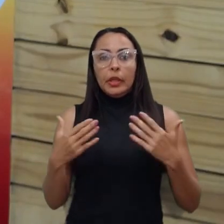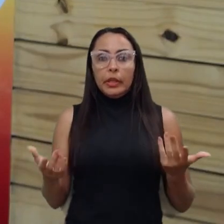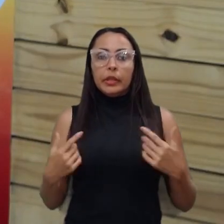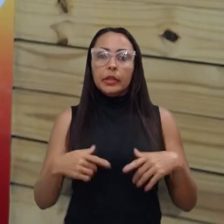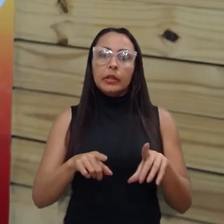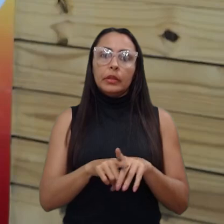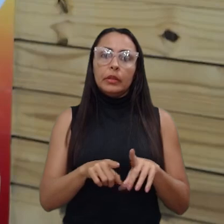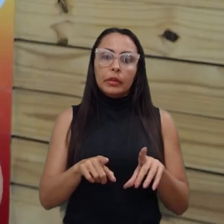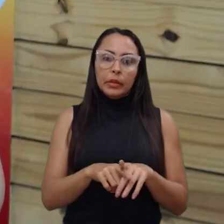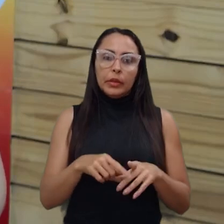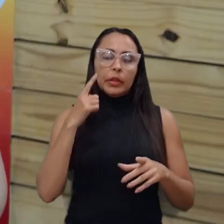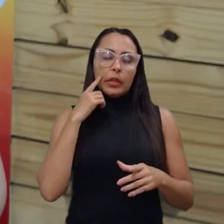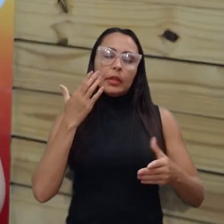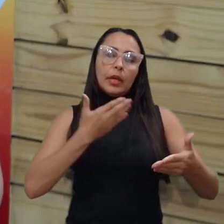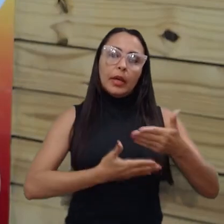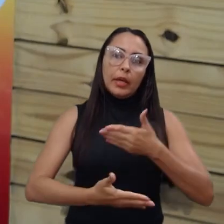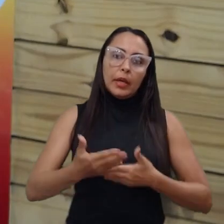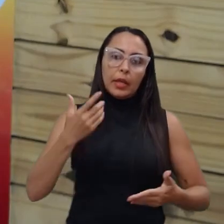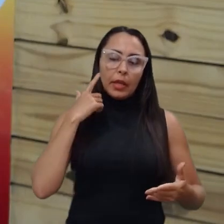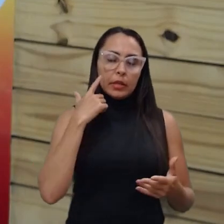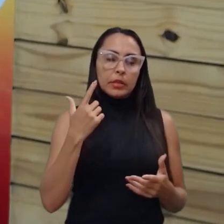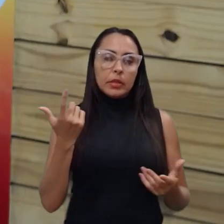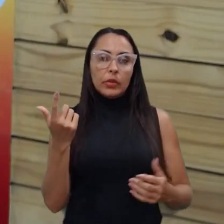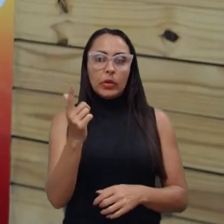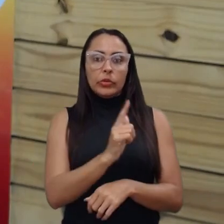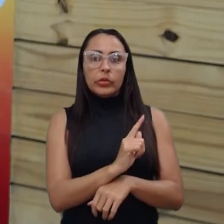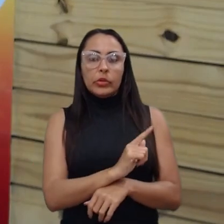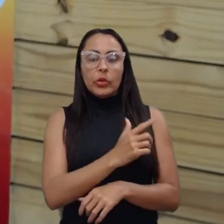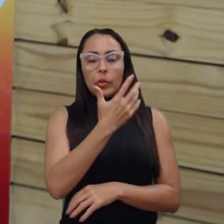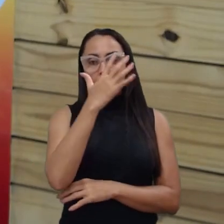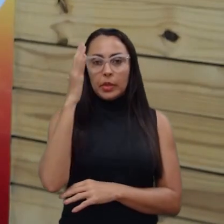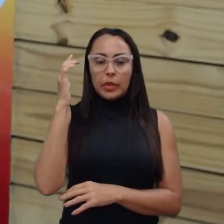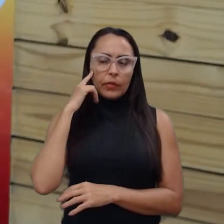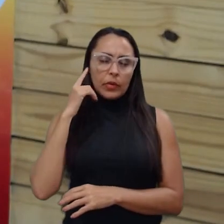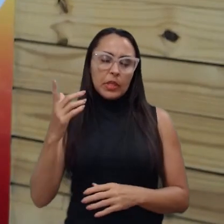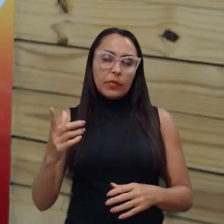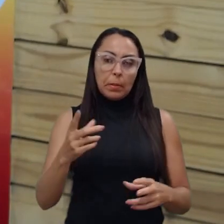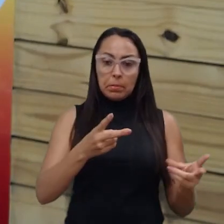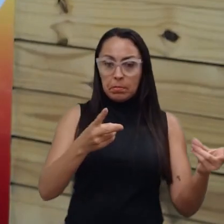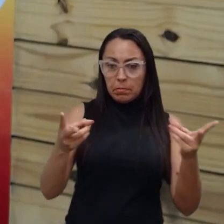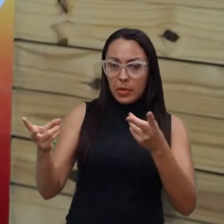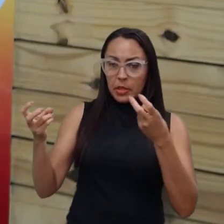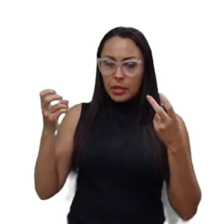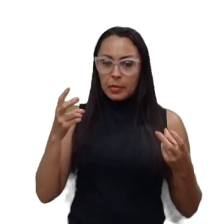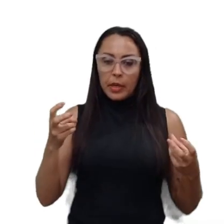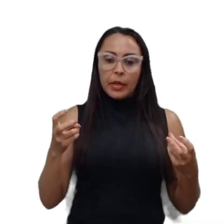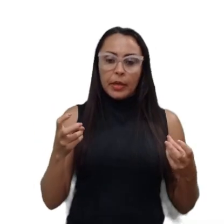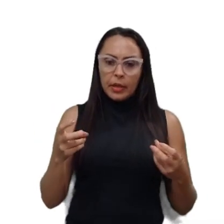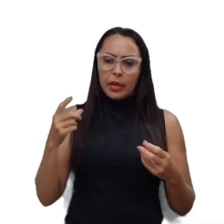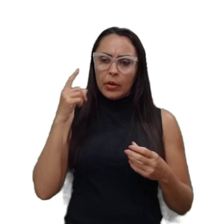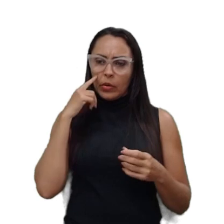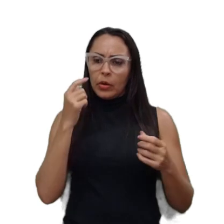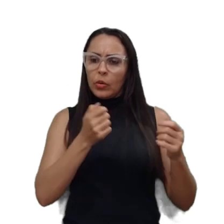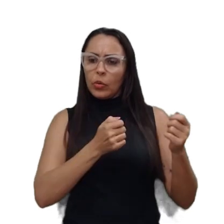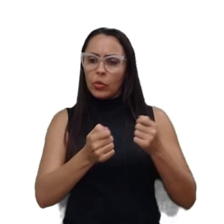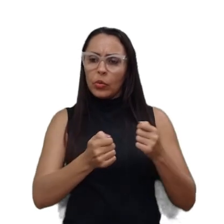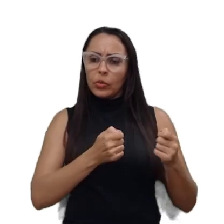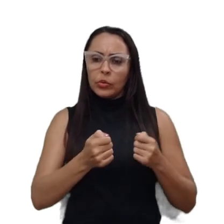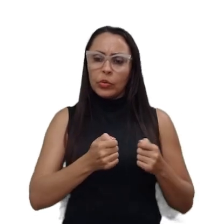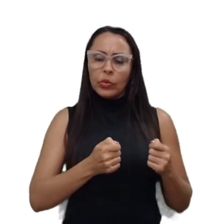também em relação à gestão ambiental, que você vai perceber dentro das empresas, é o controle das